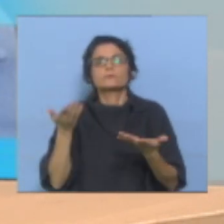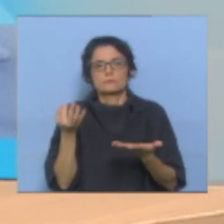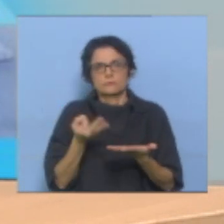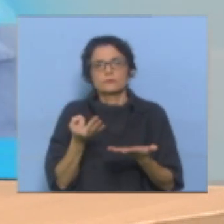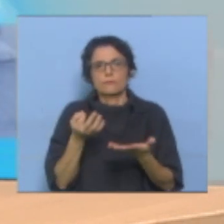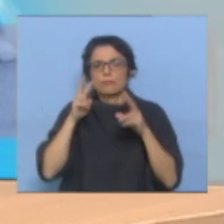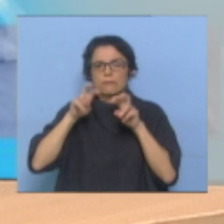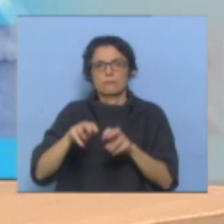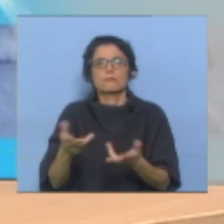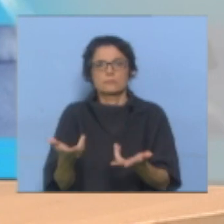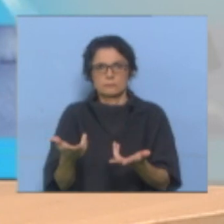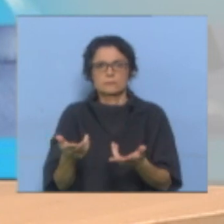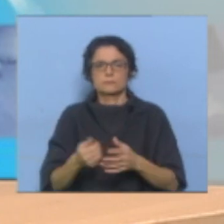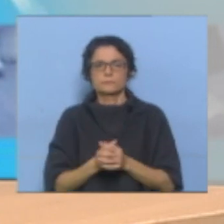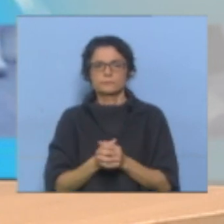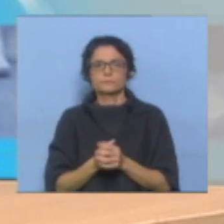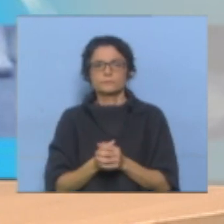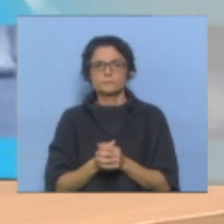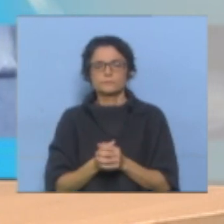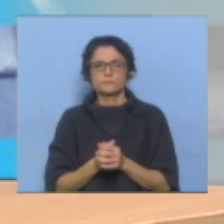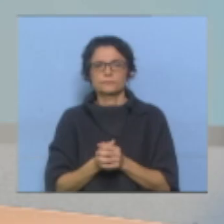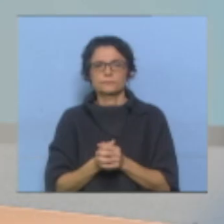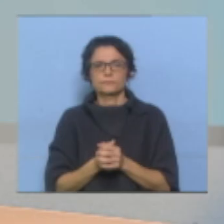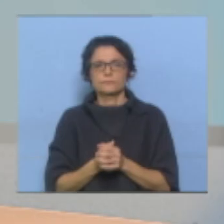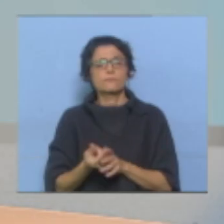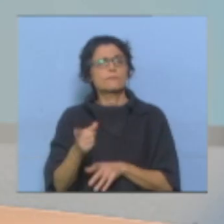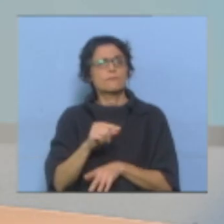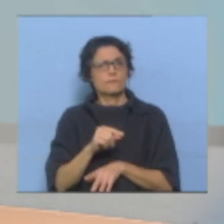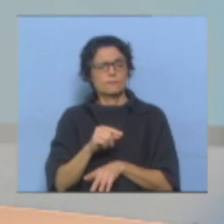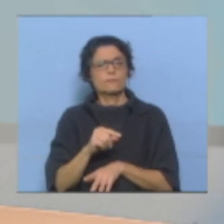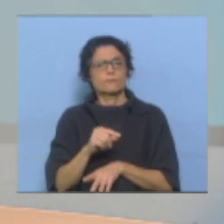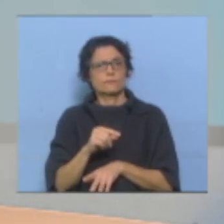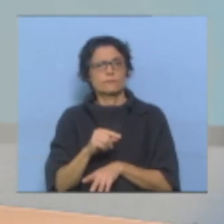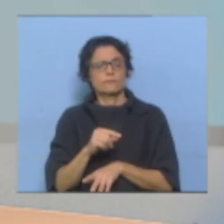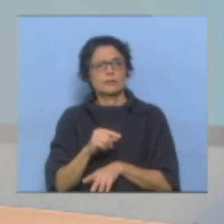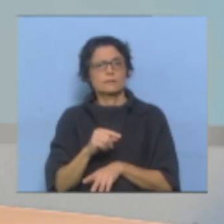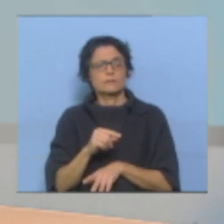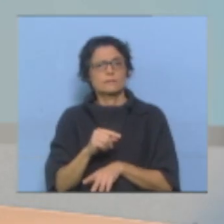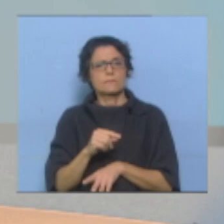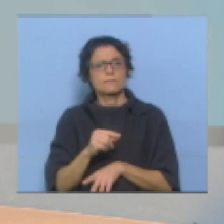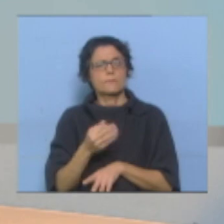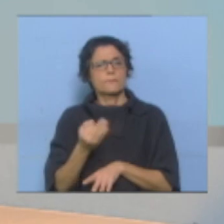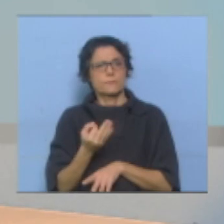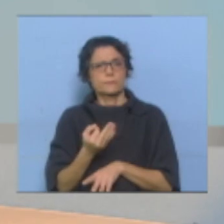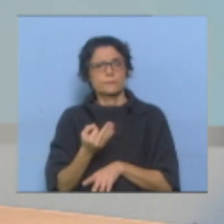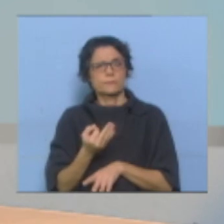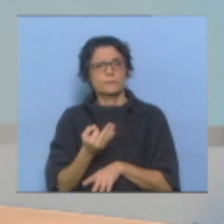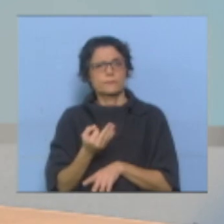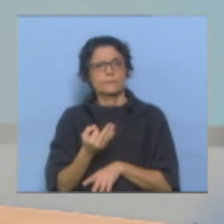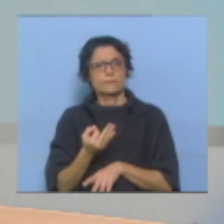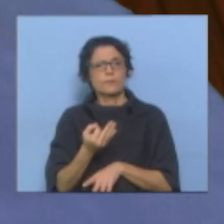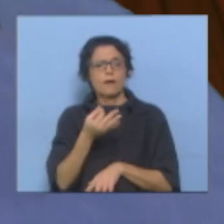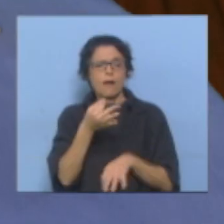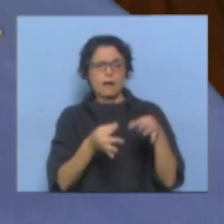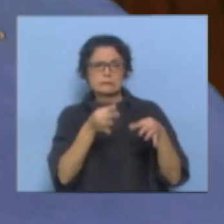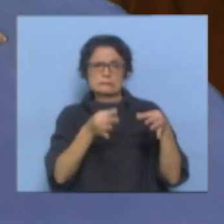a investigação. De sublinhar também esta implicação da justiça ou da sua morosidade ou inoperância,